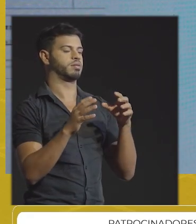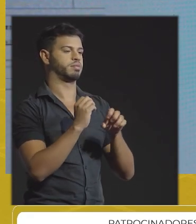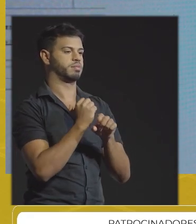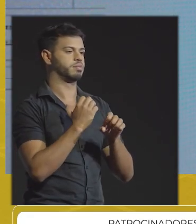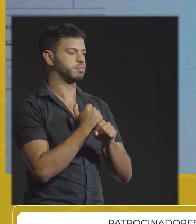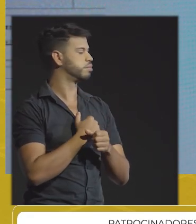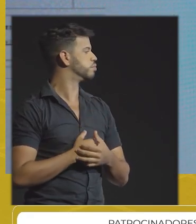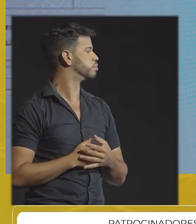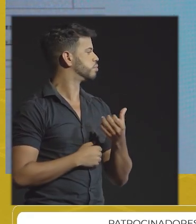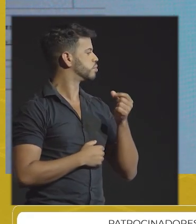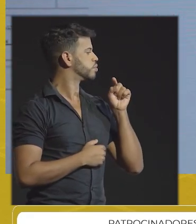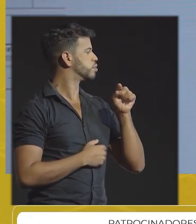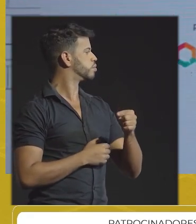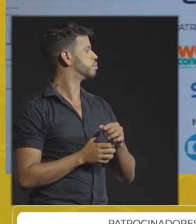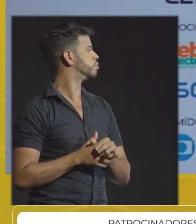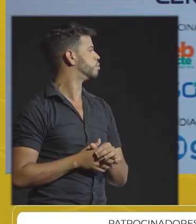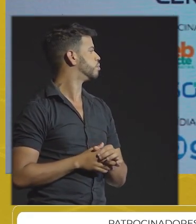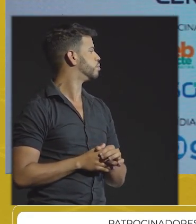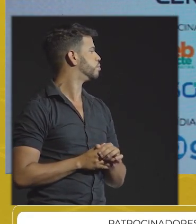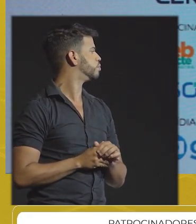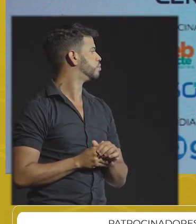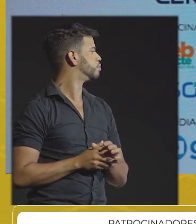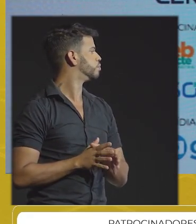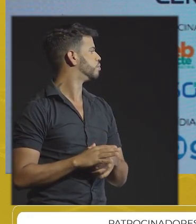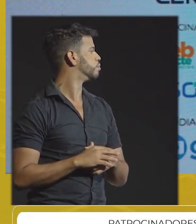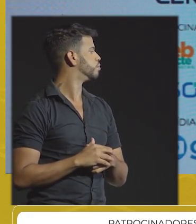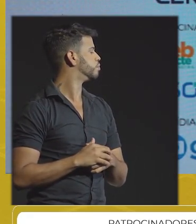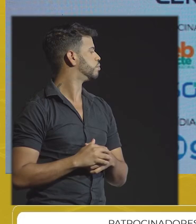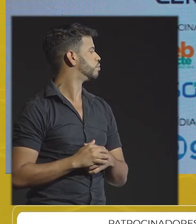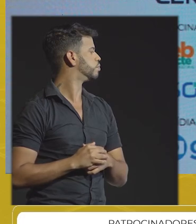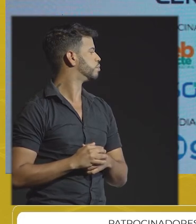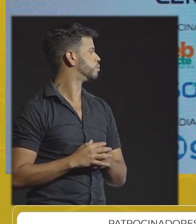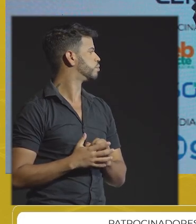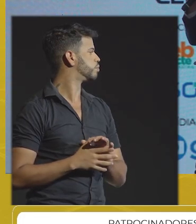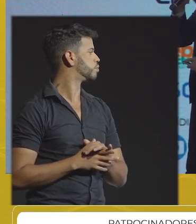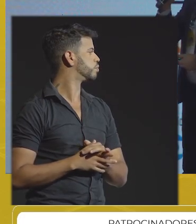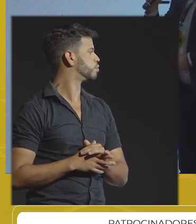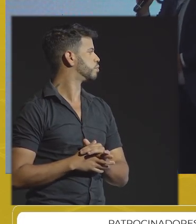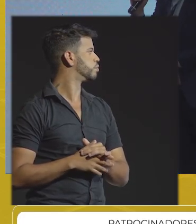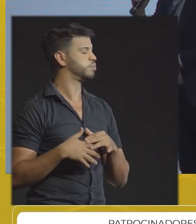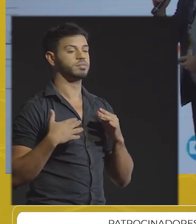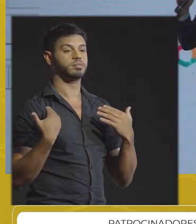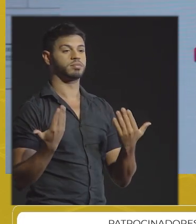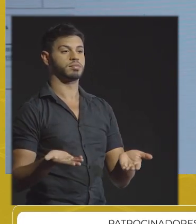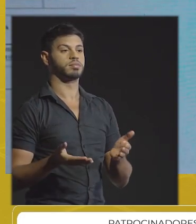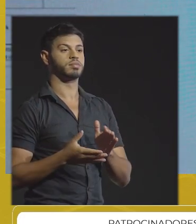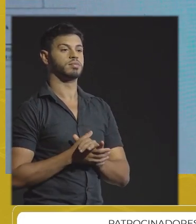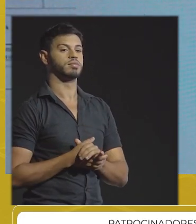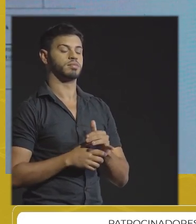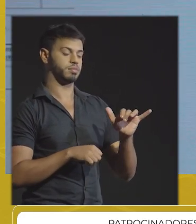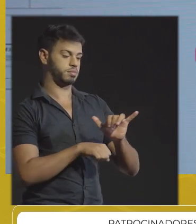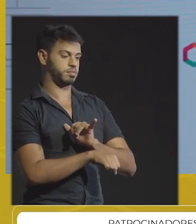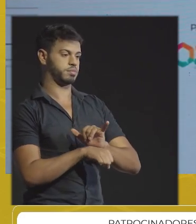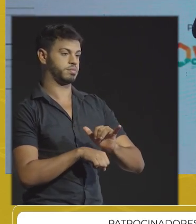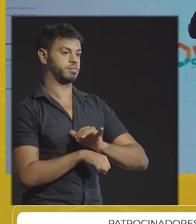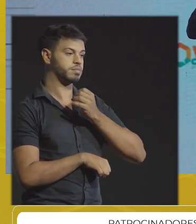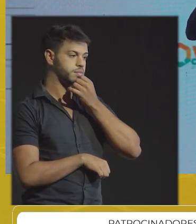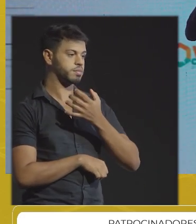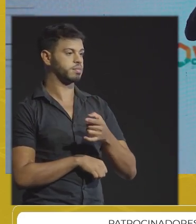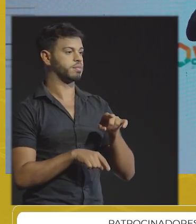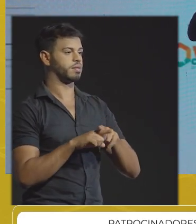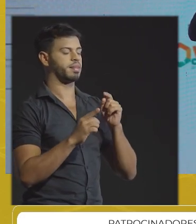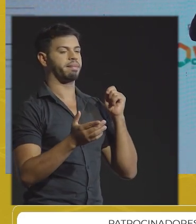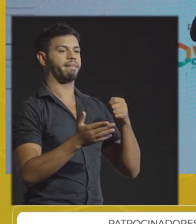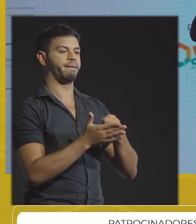de energia é impressionante né então aqui a gente usou uma estratégia muito bacana que é comprar